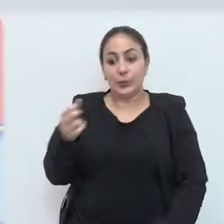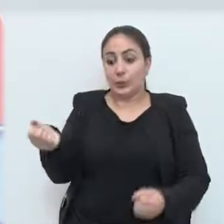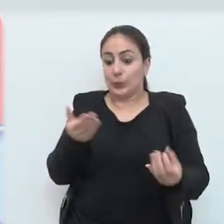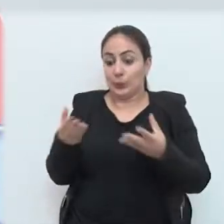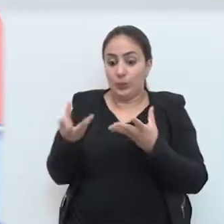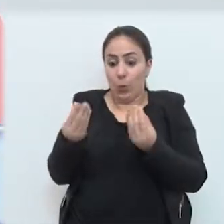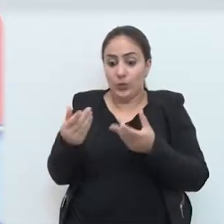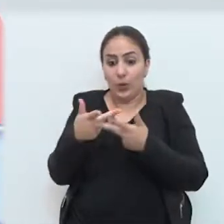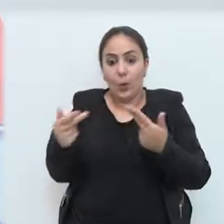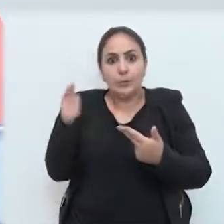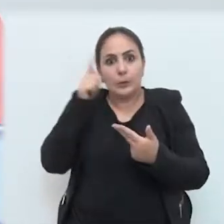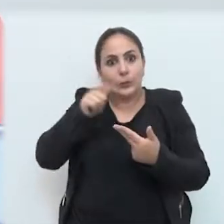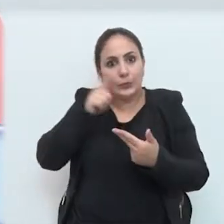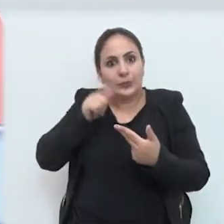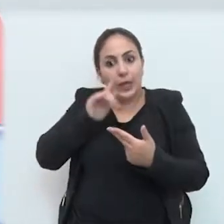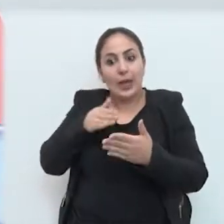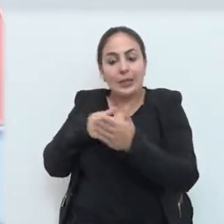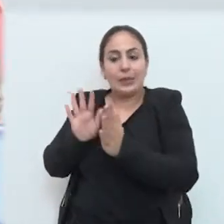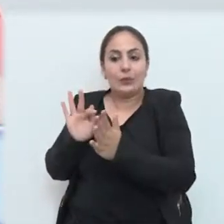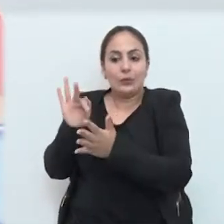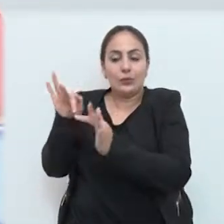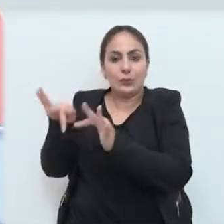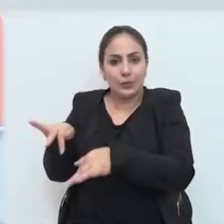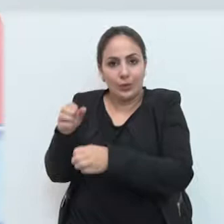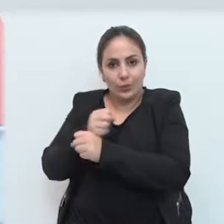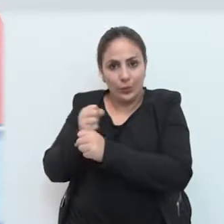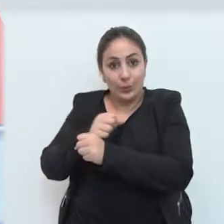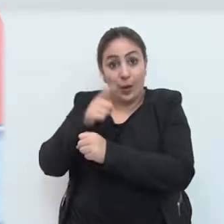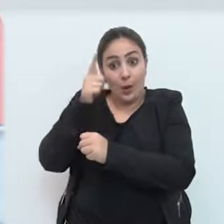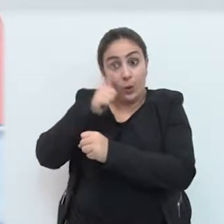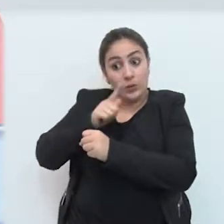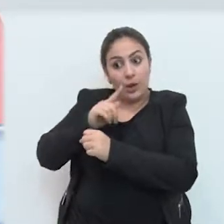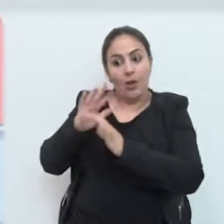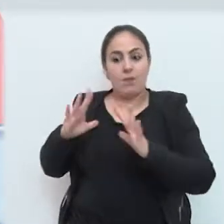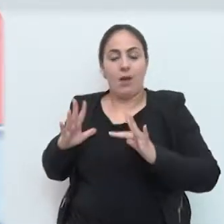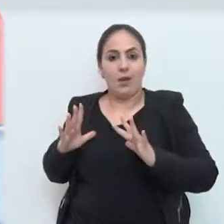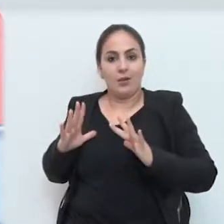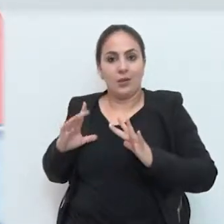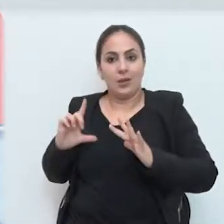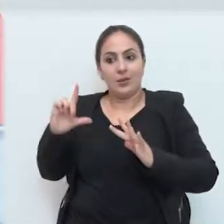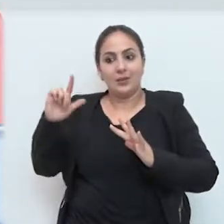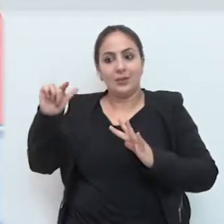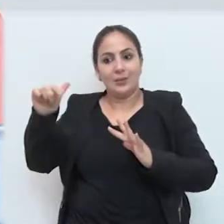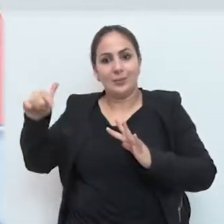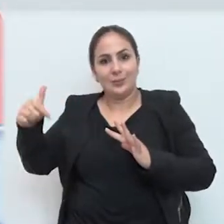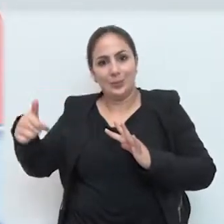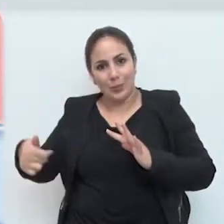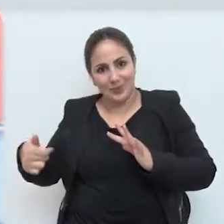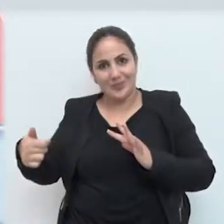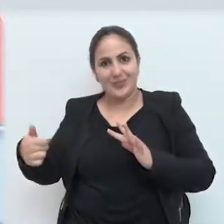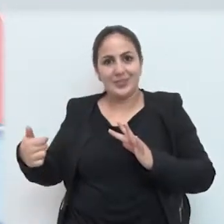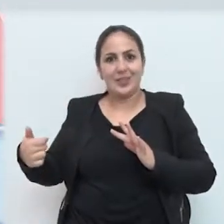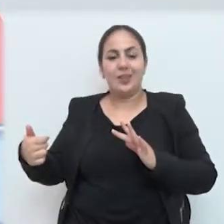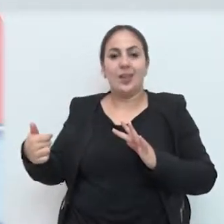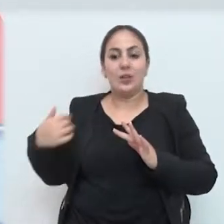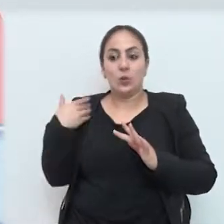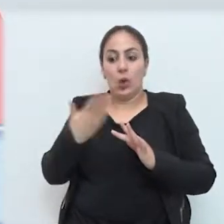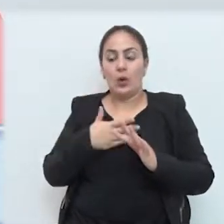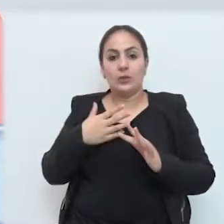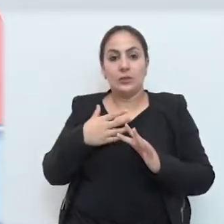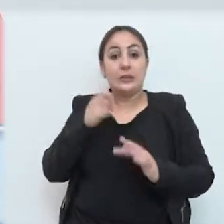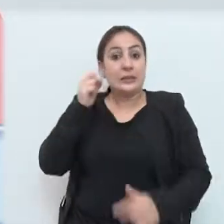enormidade de coisas para vencer até o fim do ano, para poder se retirar para as férias, e isso às vezes faz com que a gente